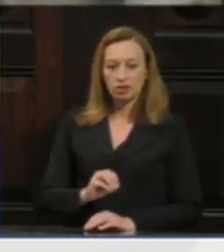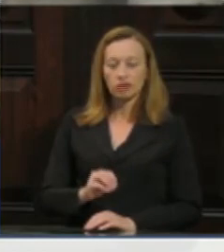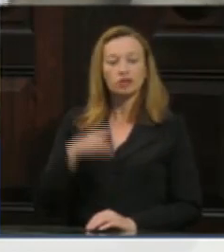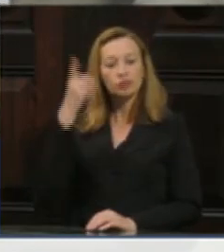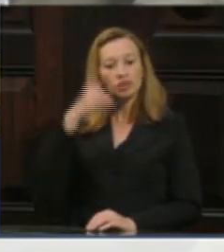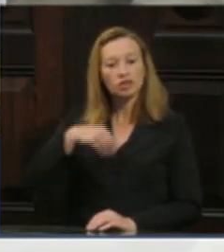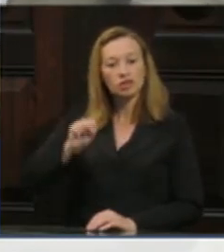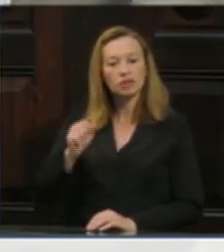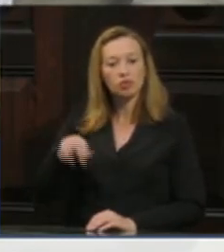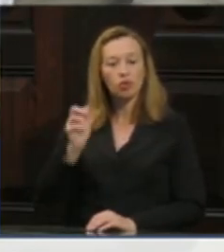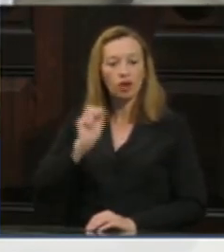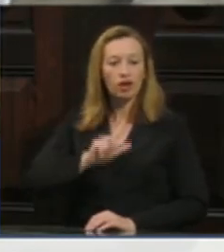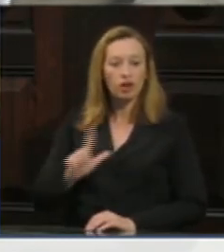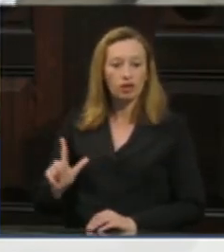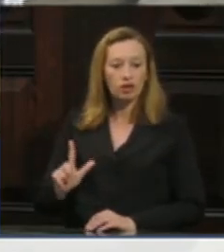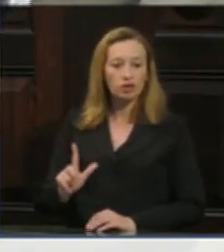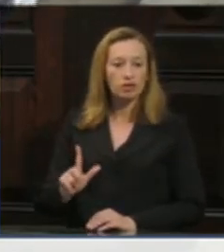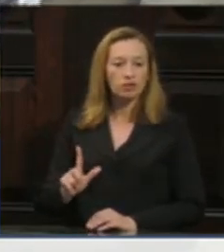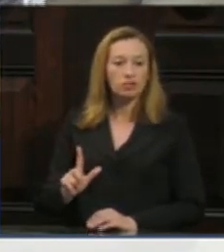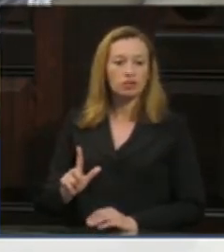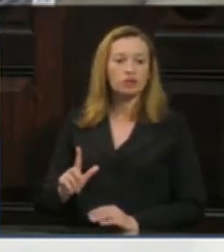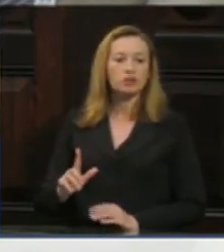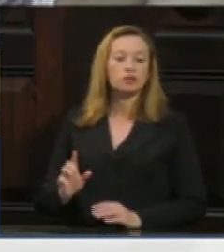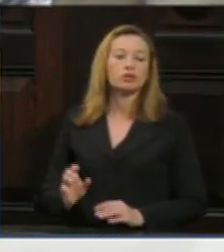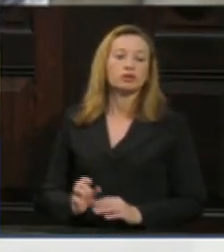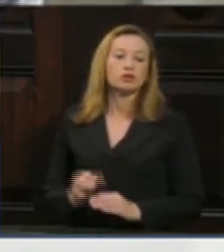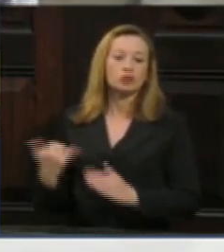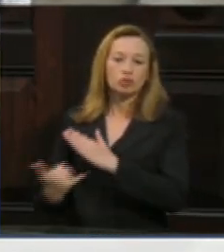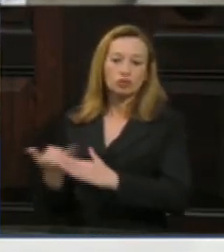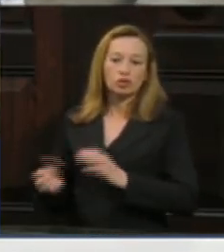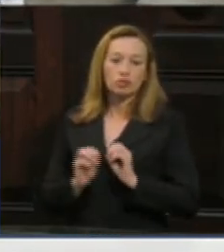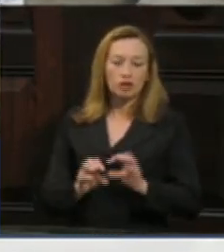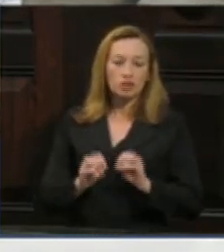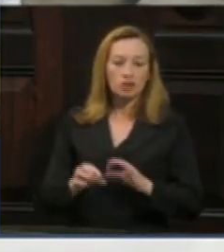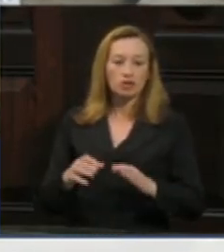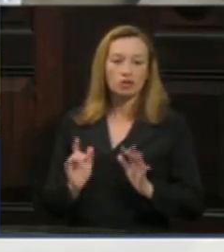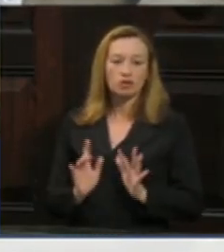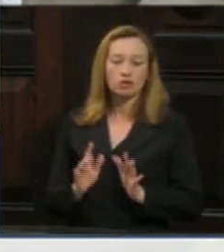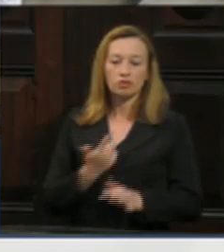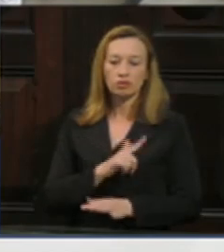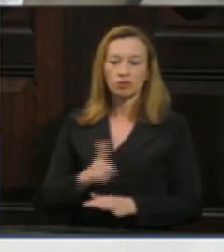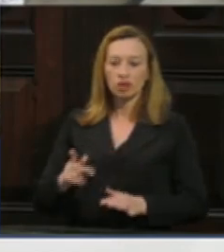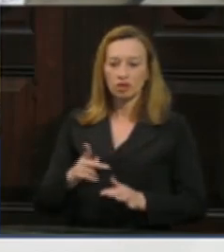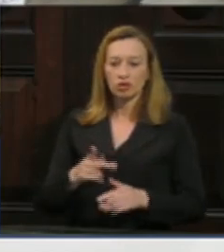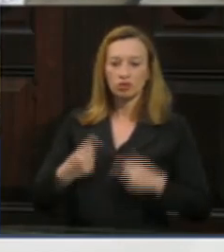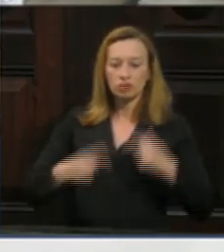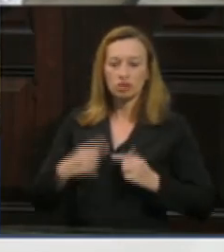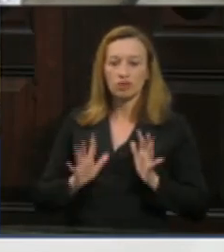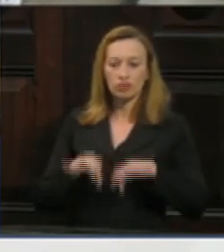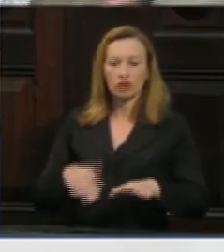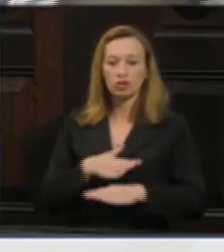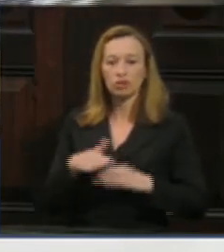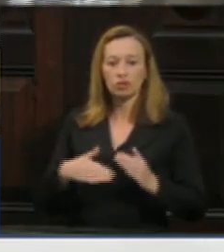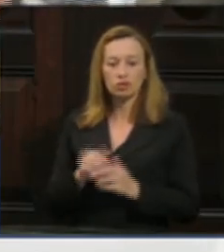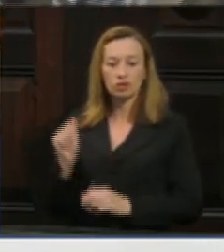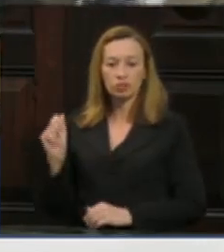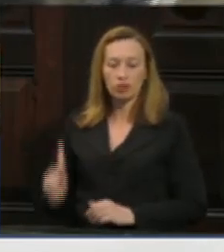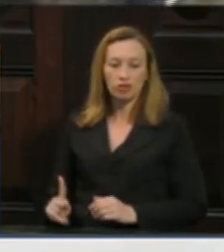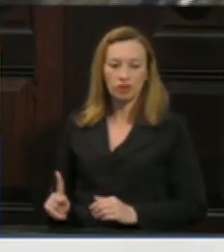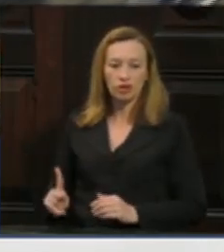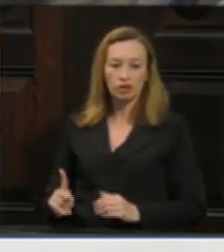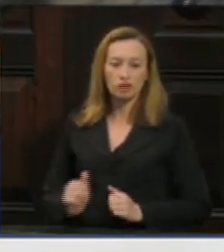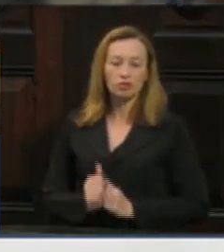complementar 49A de 2017, de autoria do deputado Valdec Carneiro, doutor Julianelli e Flávio Serafini, que altera o artigo 7º da lei complementar